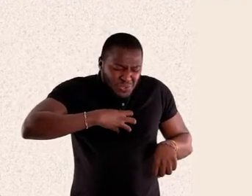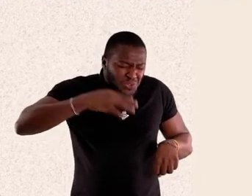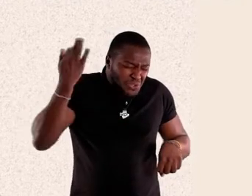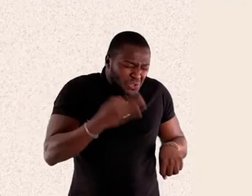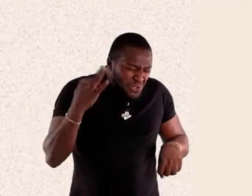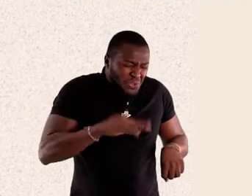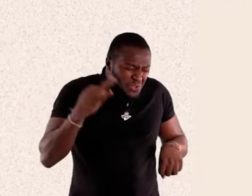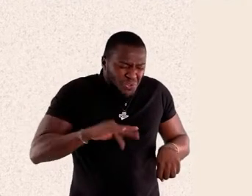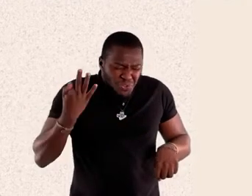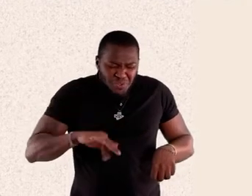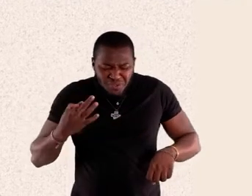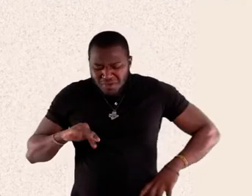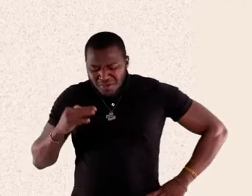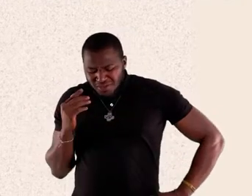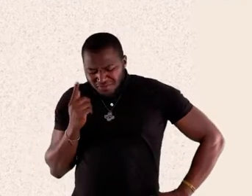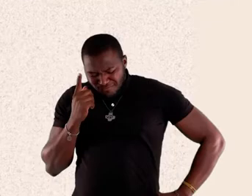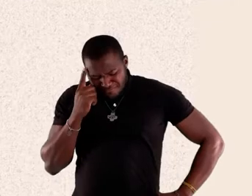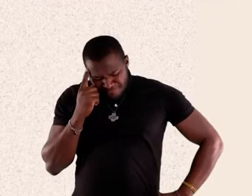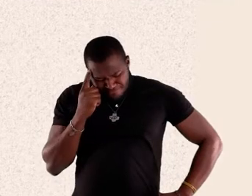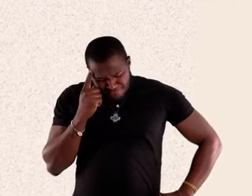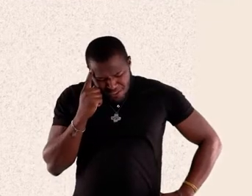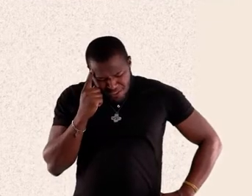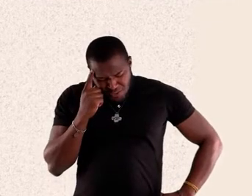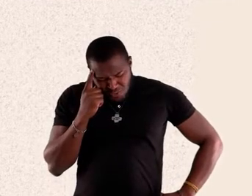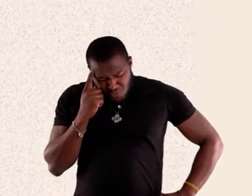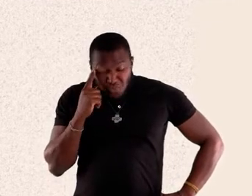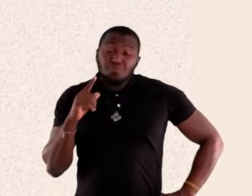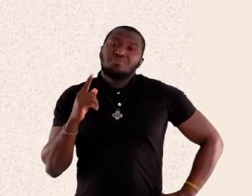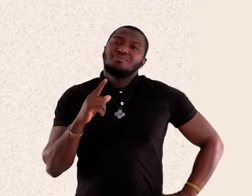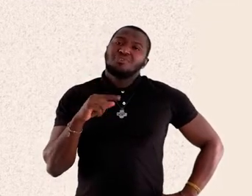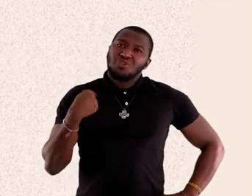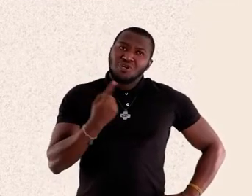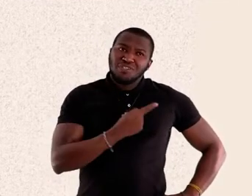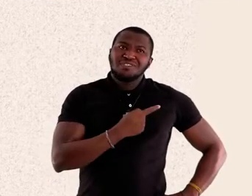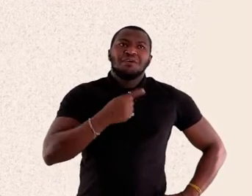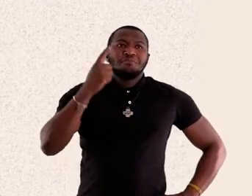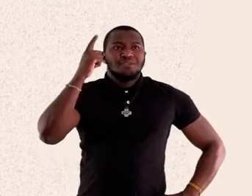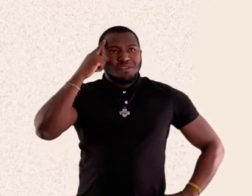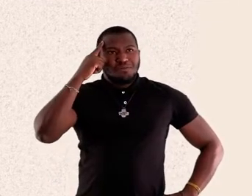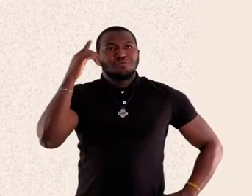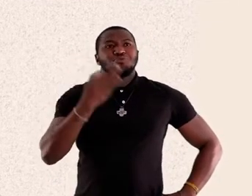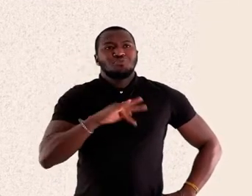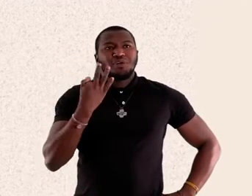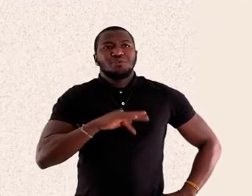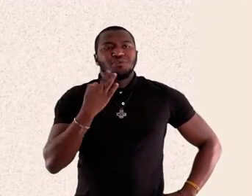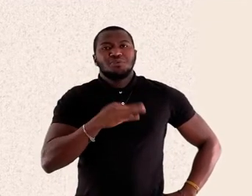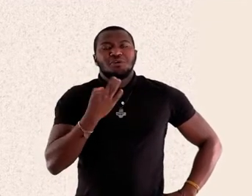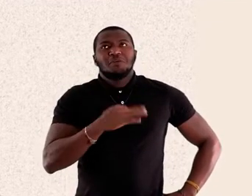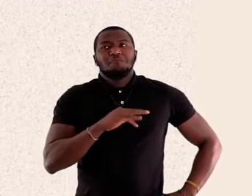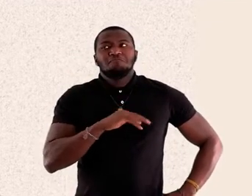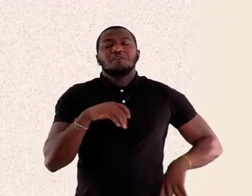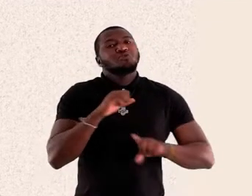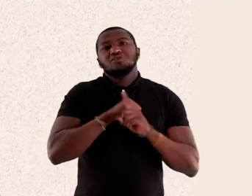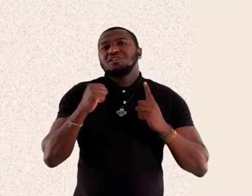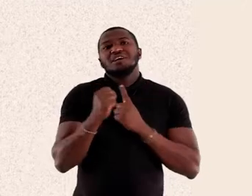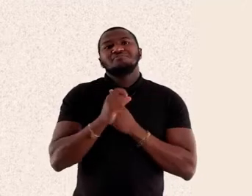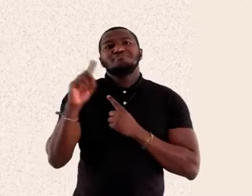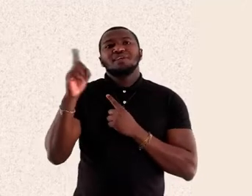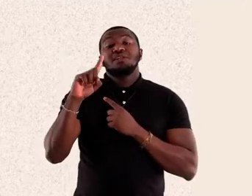pensaremos em momentos de uma dor social e não de uma dor física